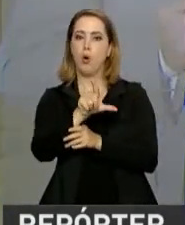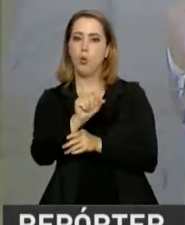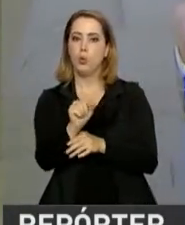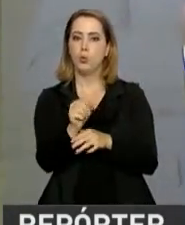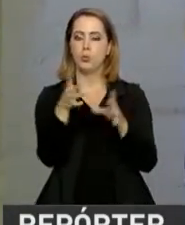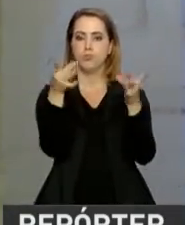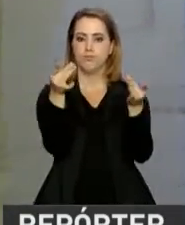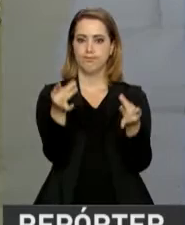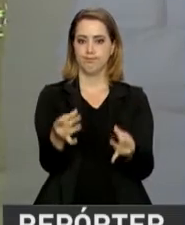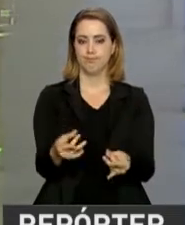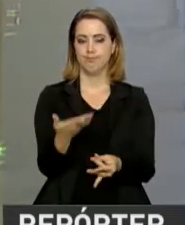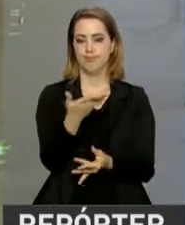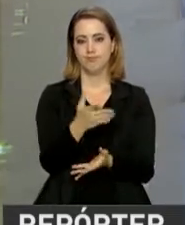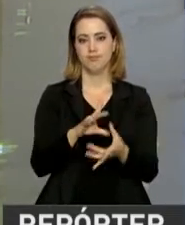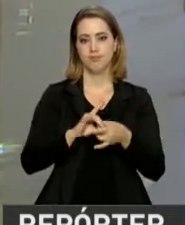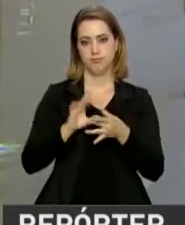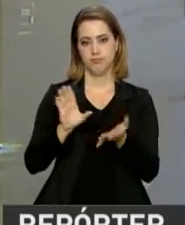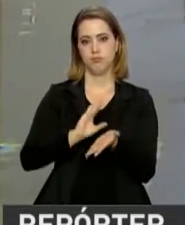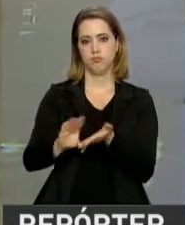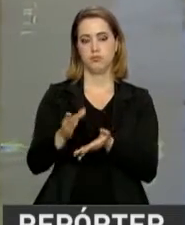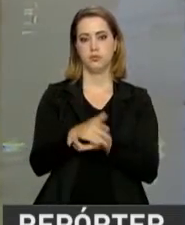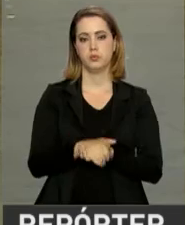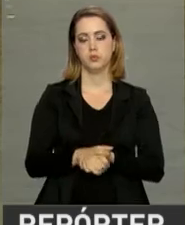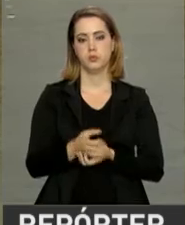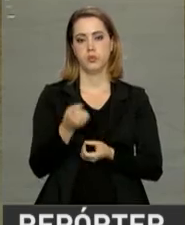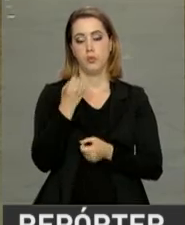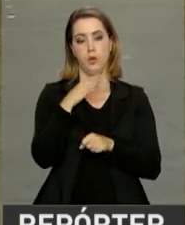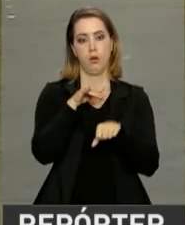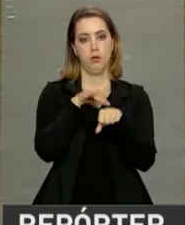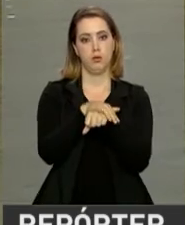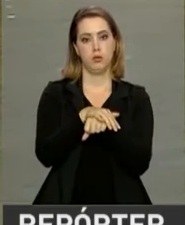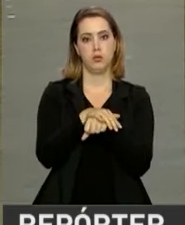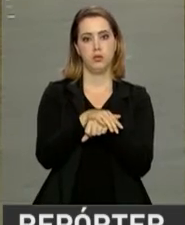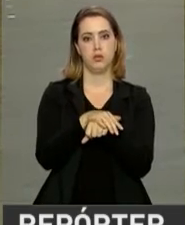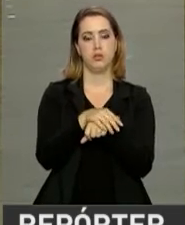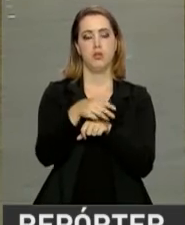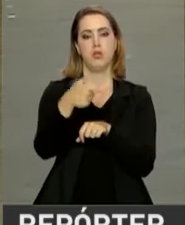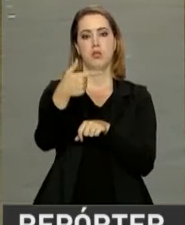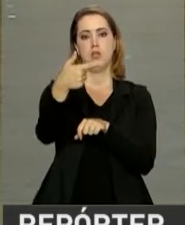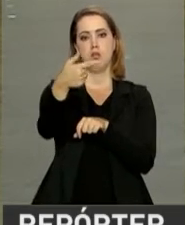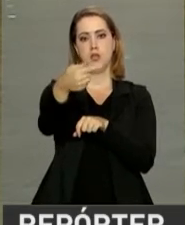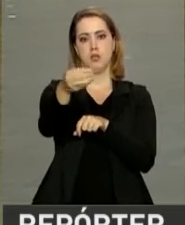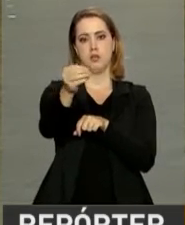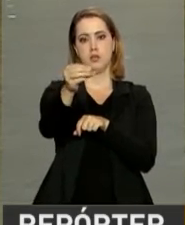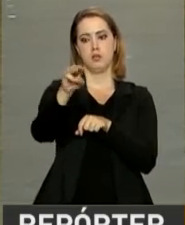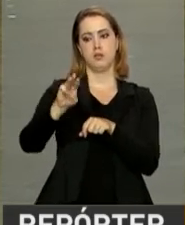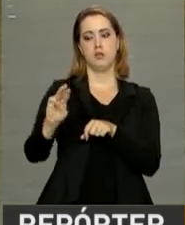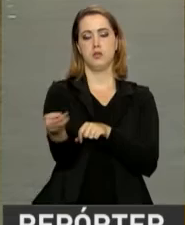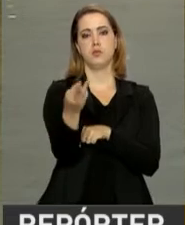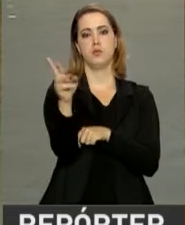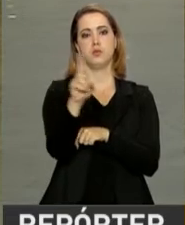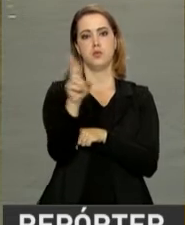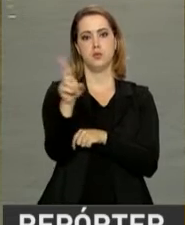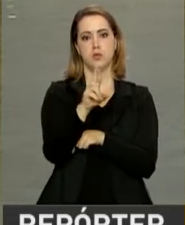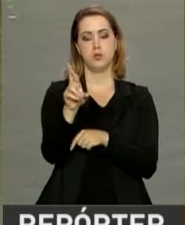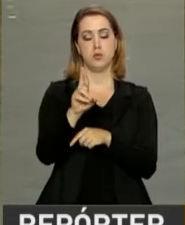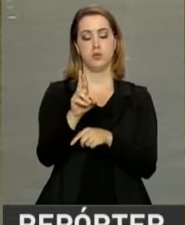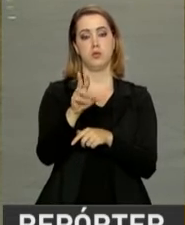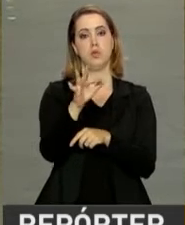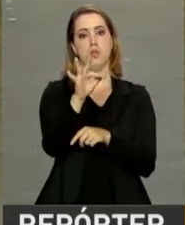gente olá boa noite boa noite 0 isso é um pouco mais de 700 milhões de reais para o fundo de financiamento